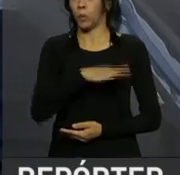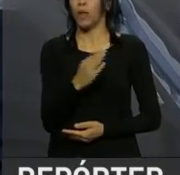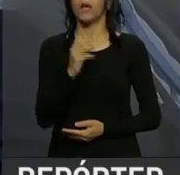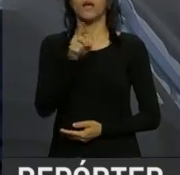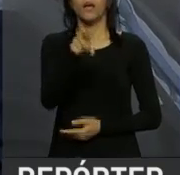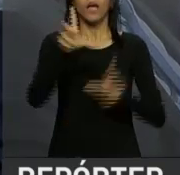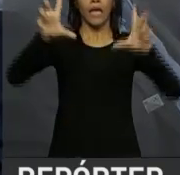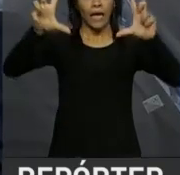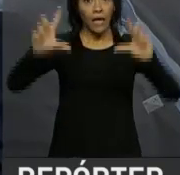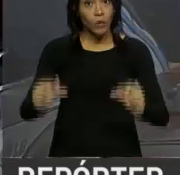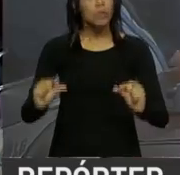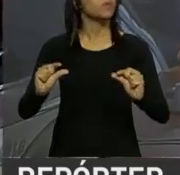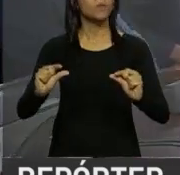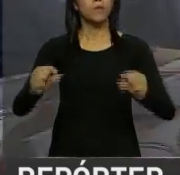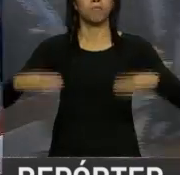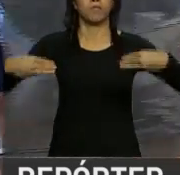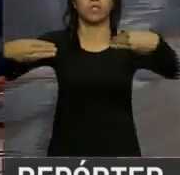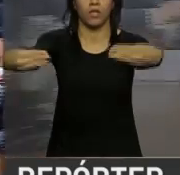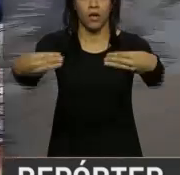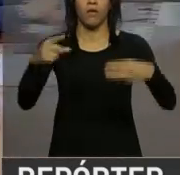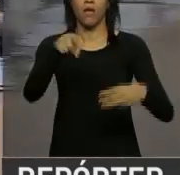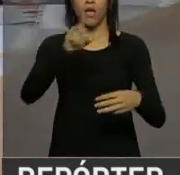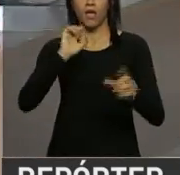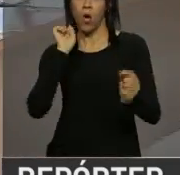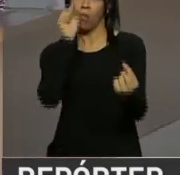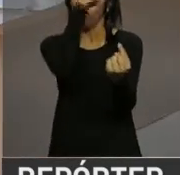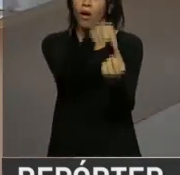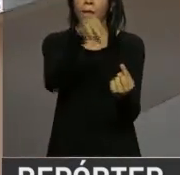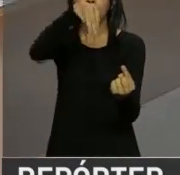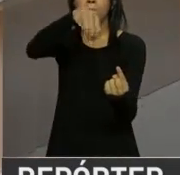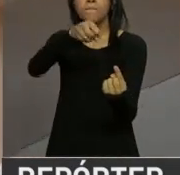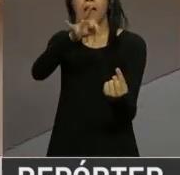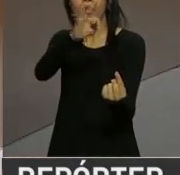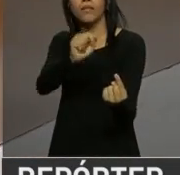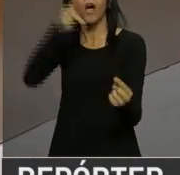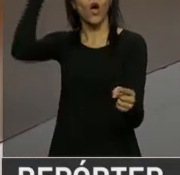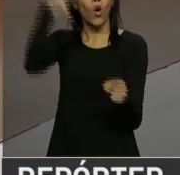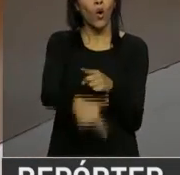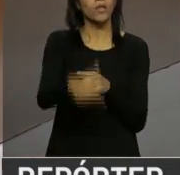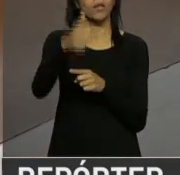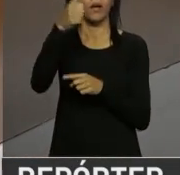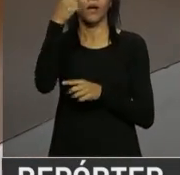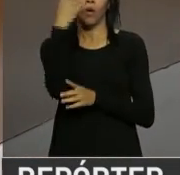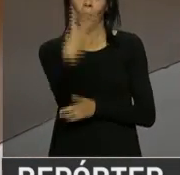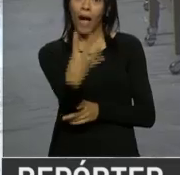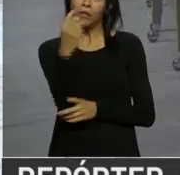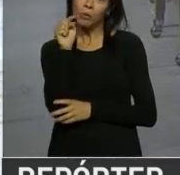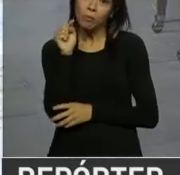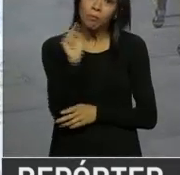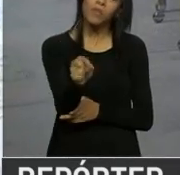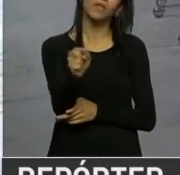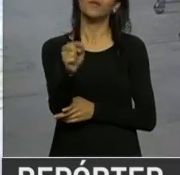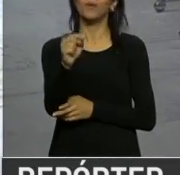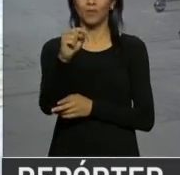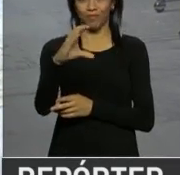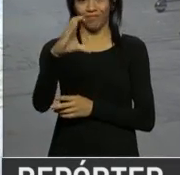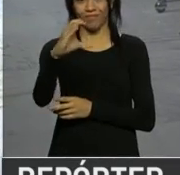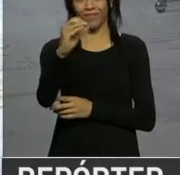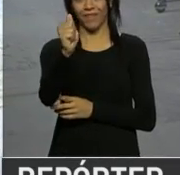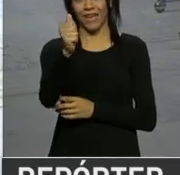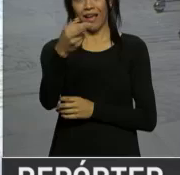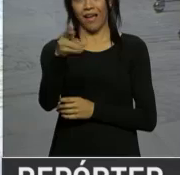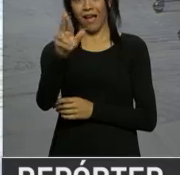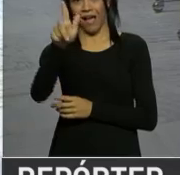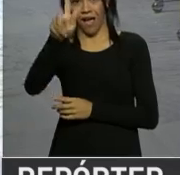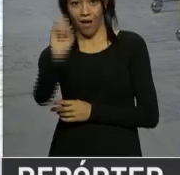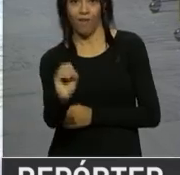redução no número de ministérios, o governo definiu a meta de cortar 4 mil cargos em comissão ou funções